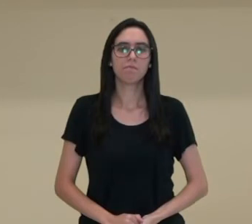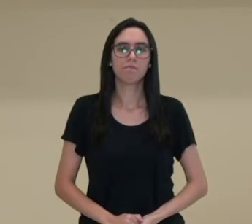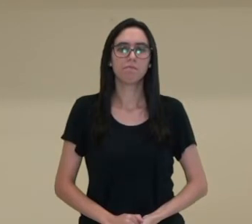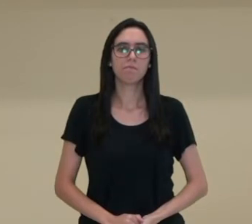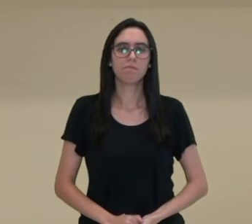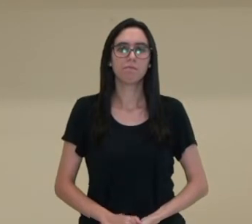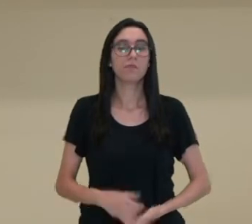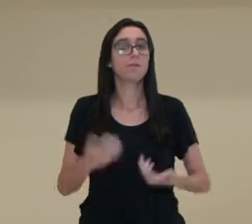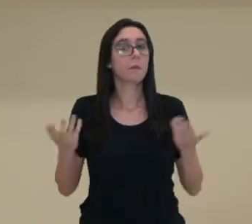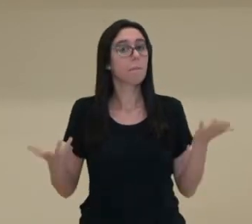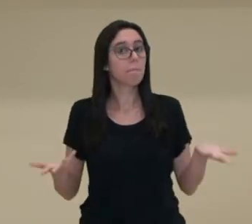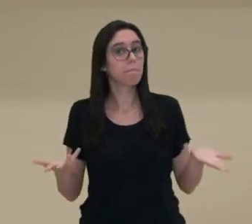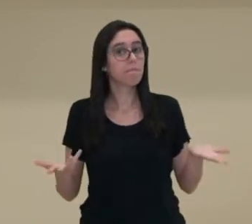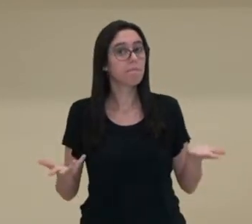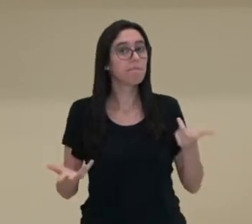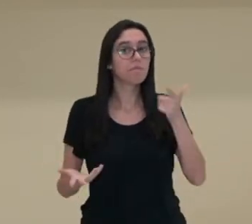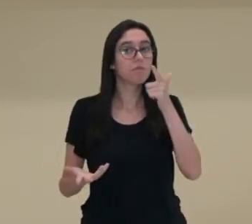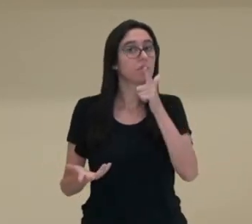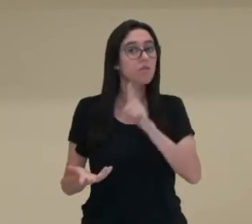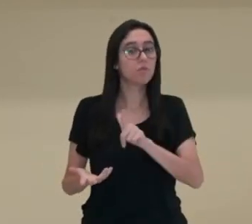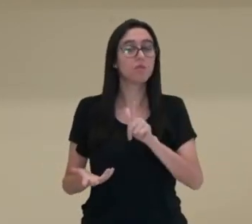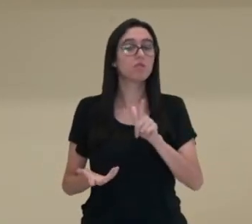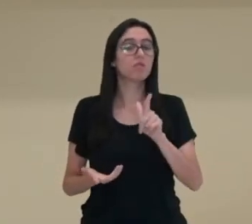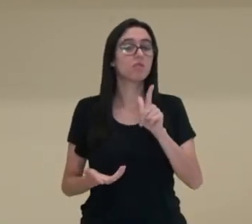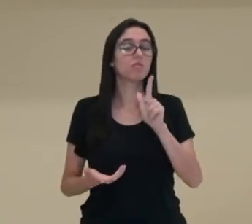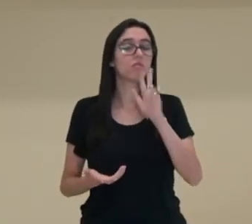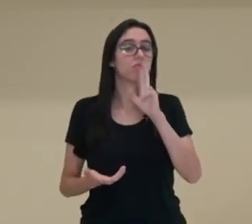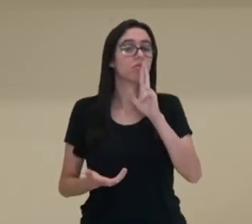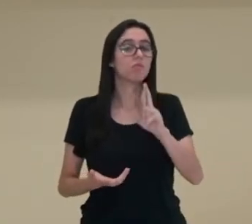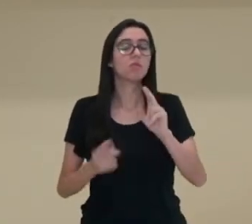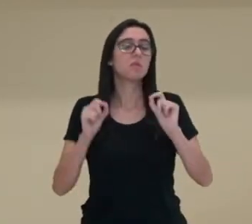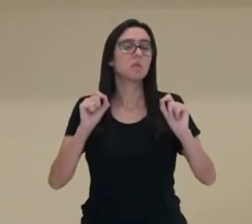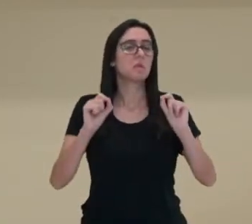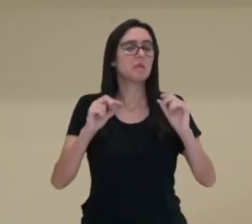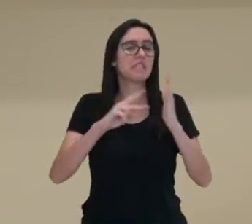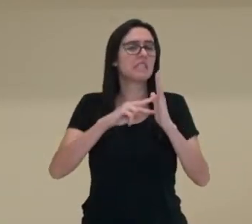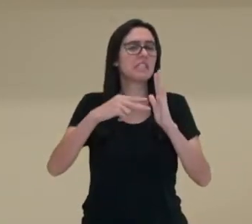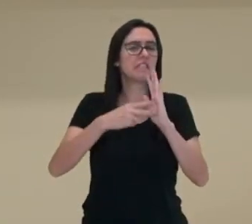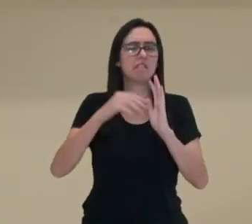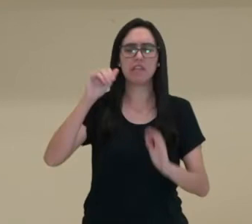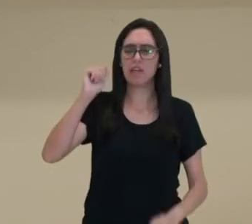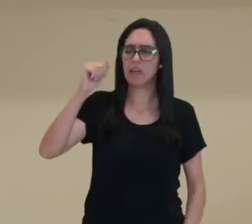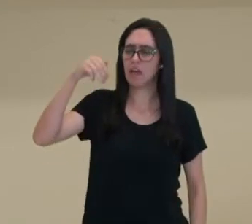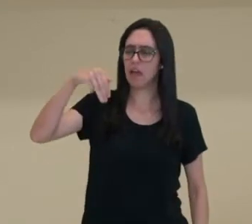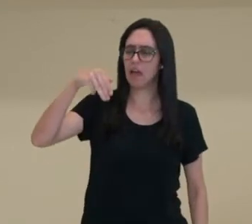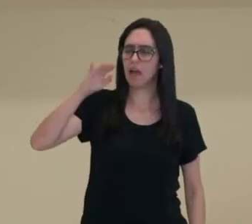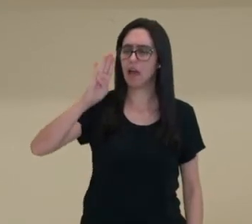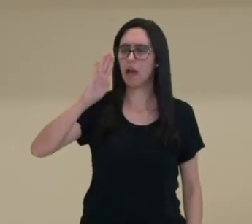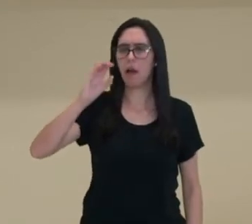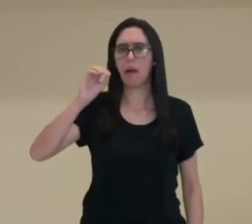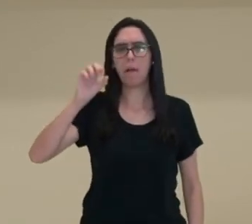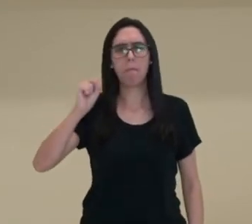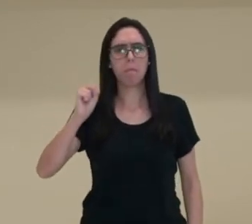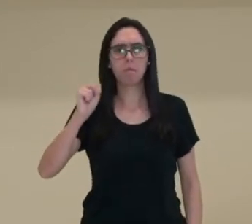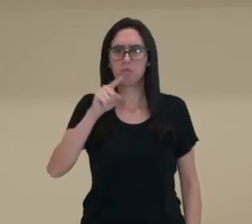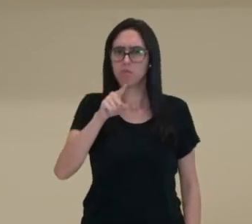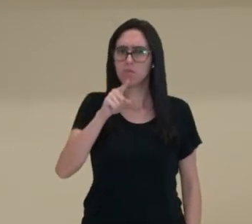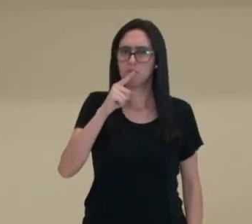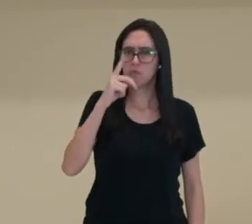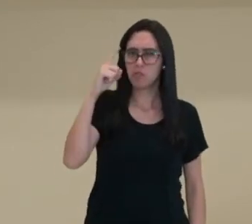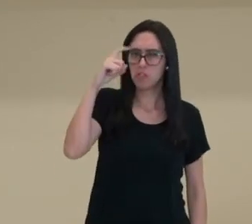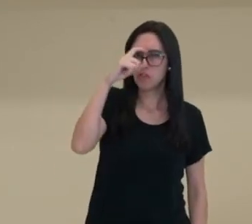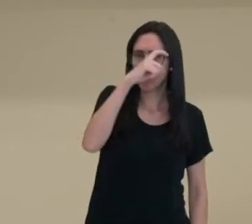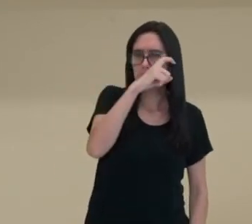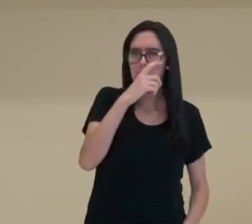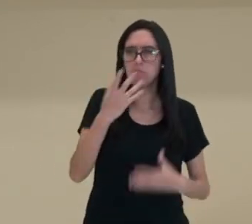E aí, pessoal, tentaram adivinhar aí o que significa ambos, ou não foi muito difícil, também para vocês ficarem tentando adivinhar, porque